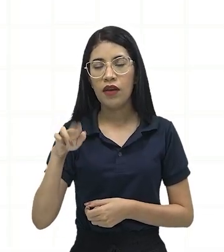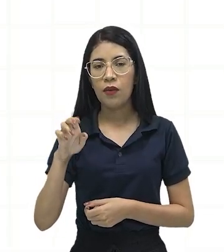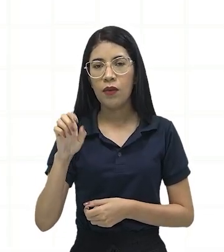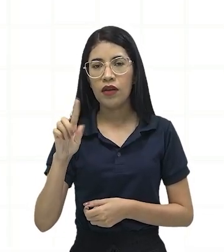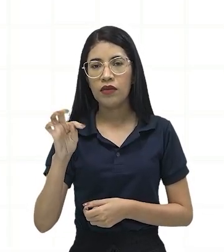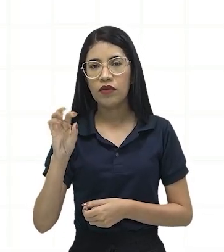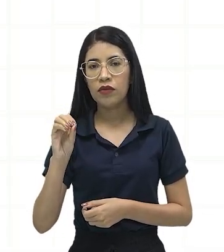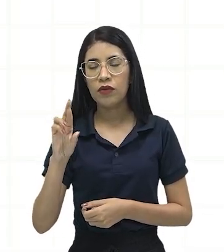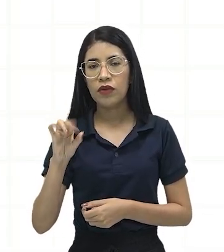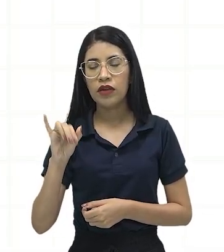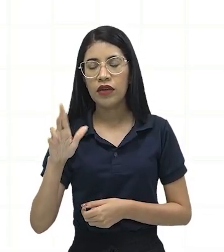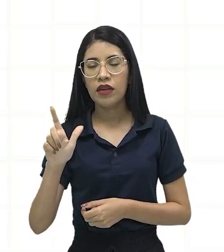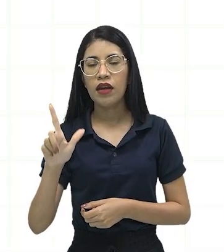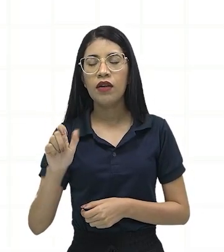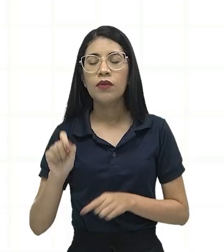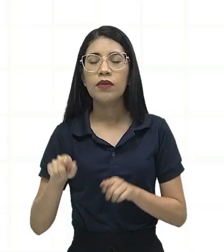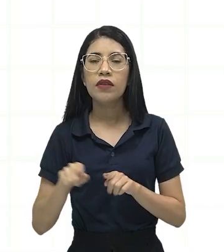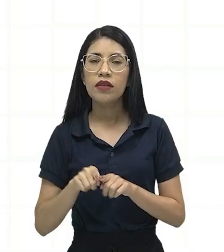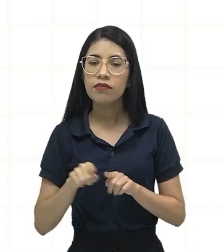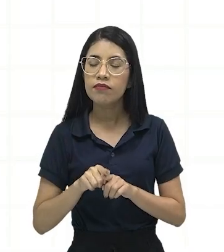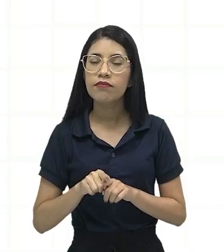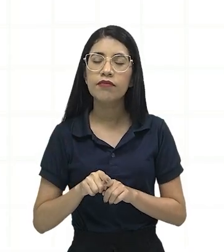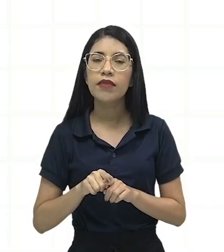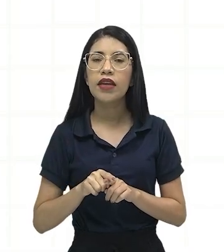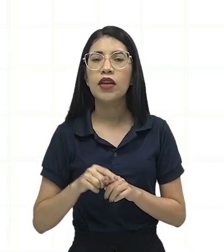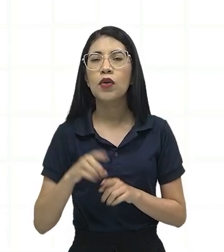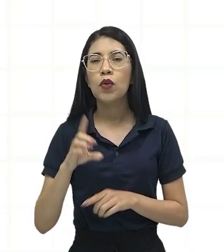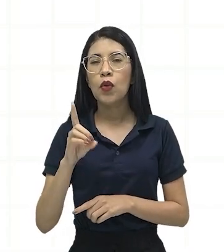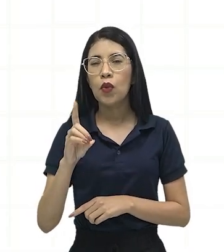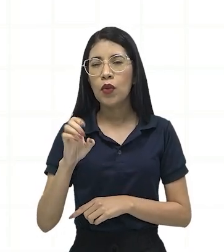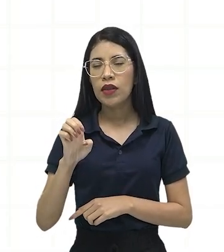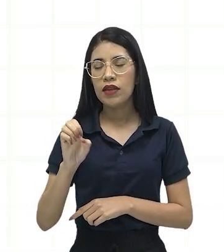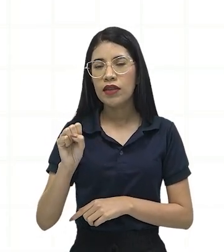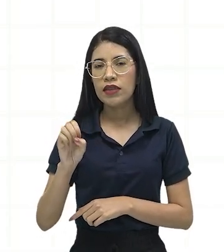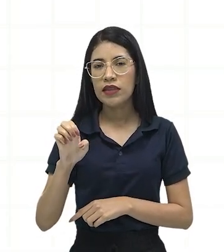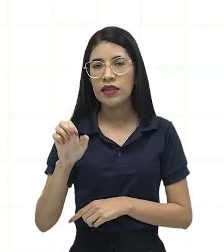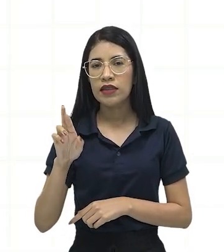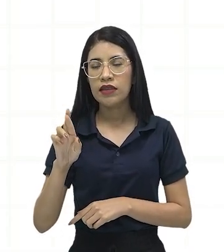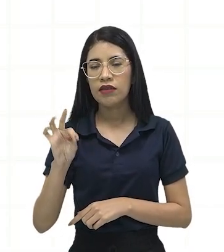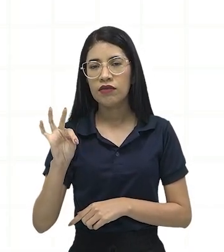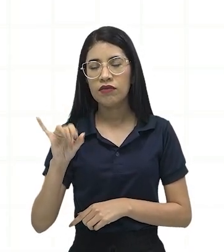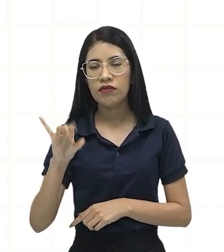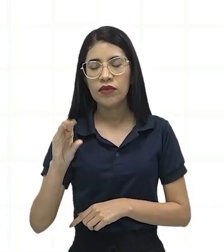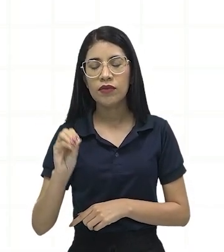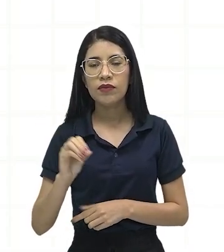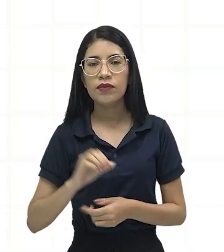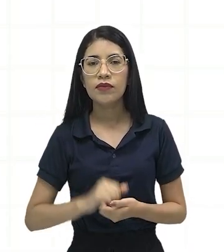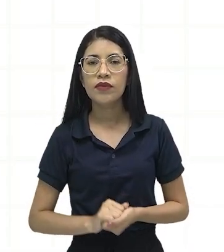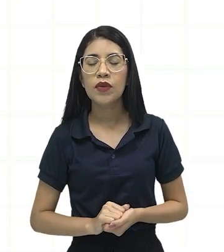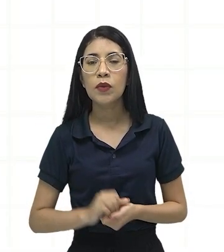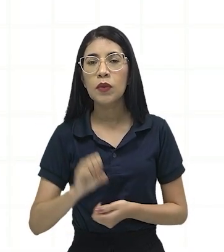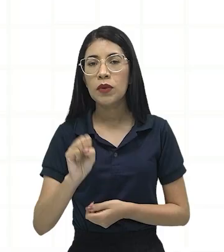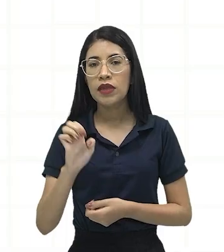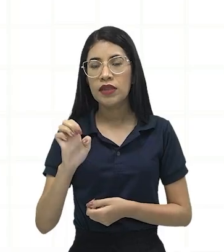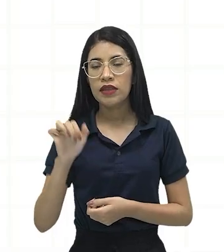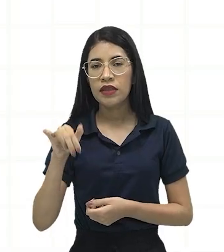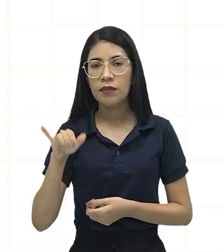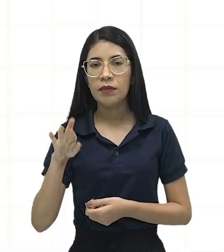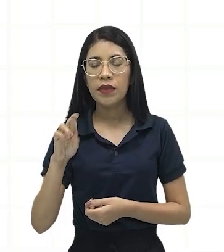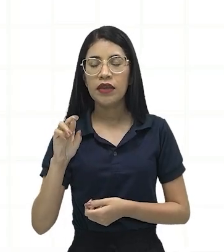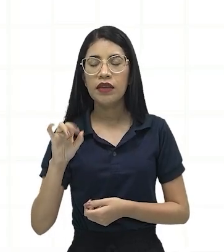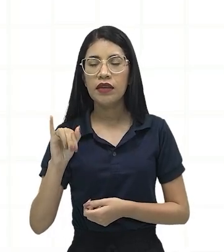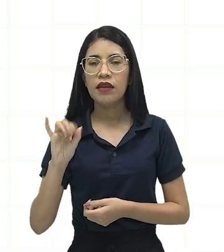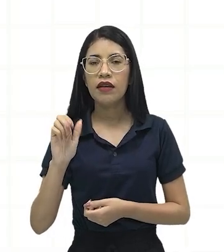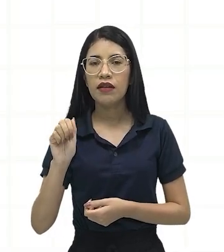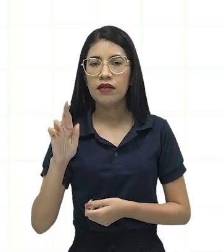região amazônica, né? Tem o clima desértico, né? Então, o semiárido são exemplos